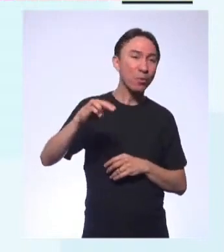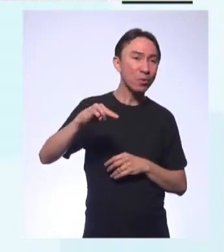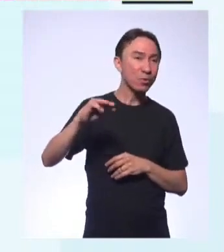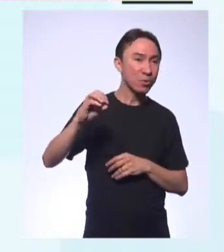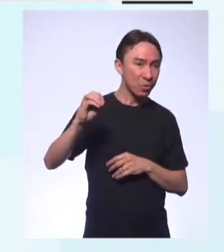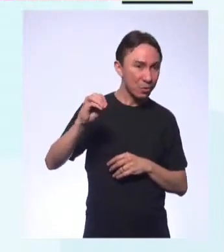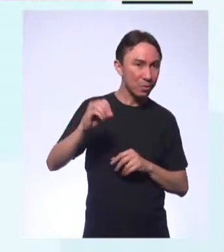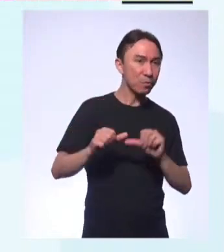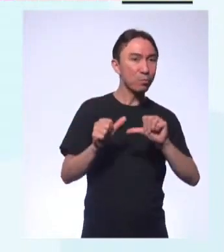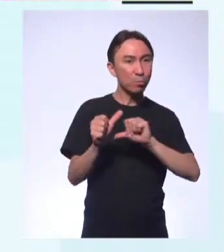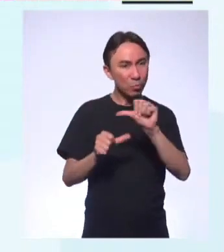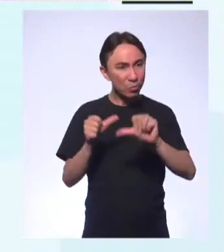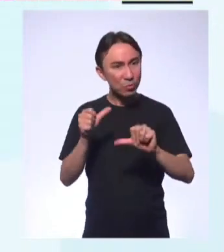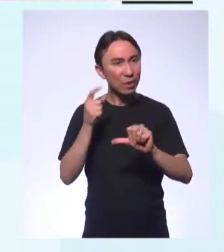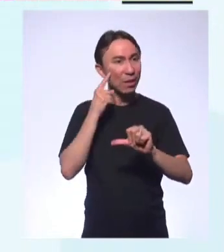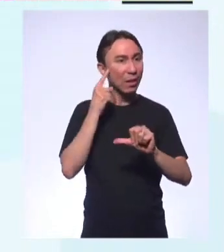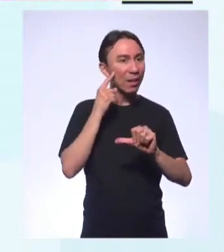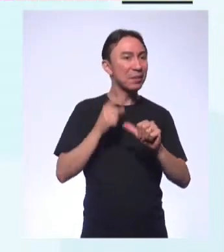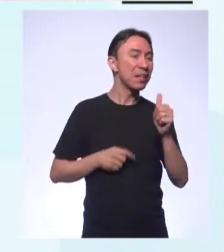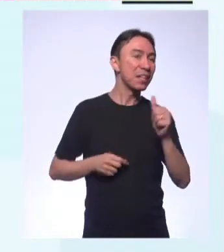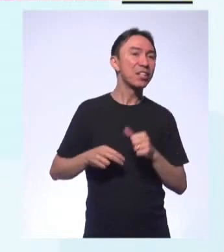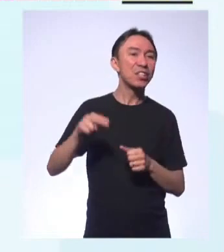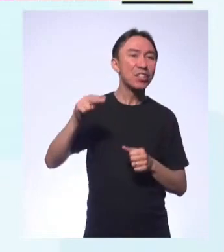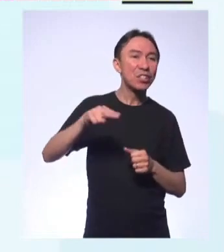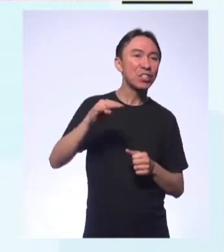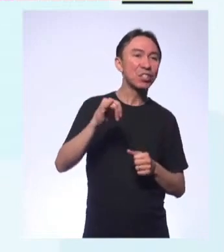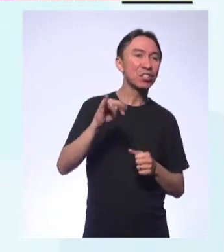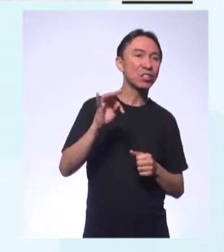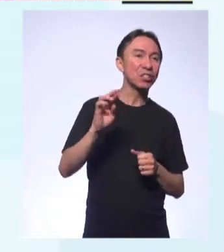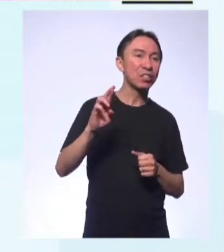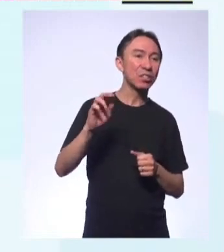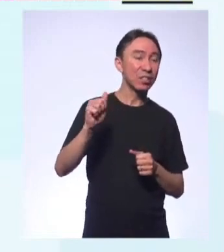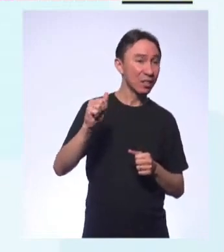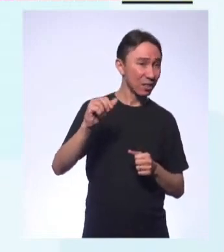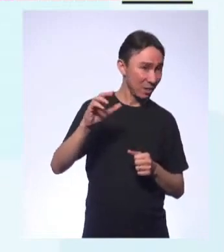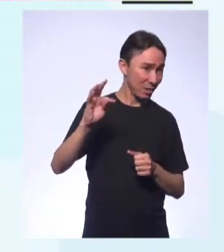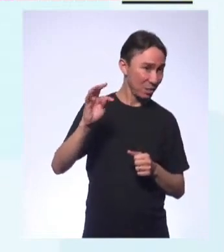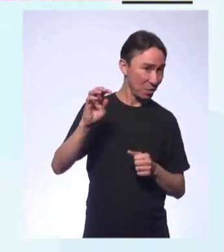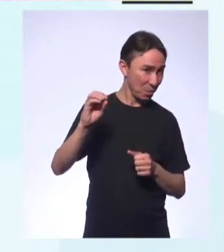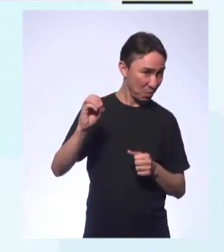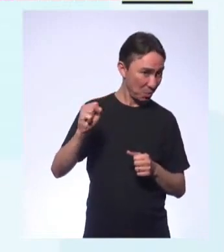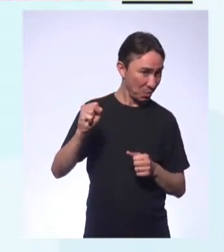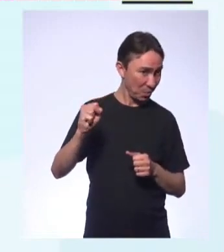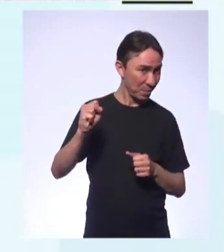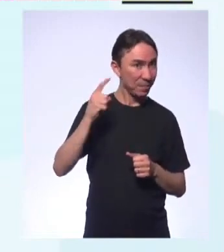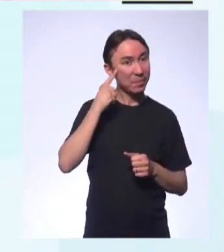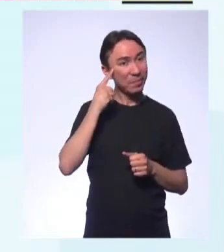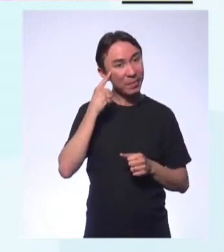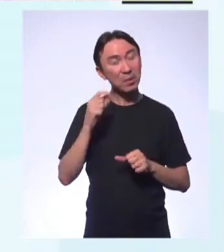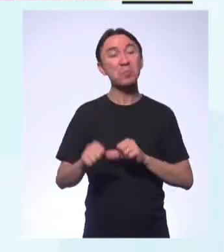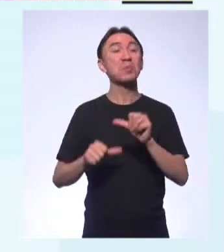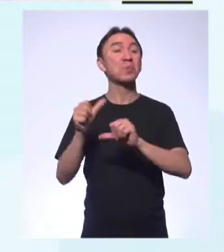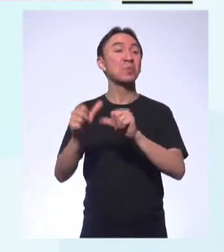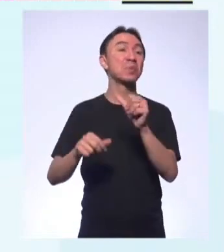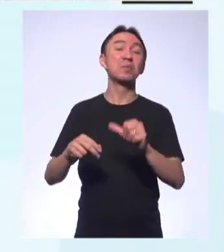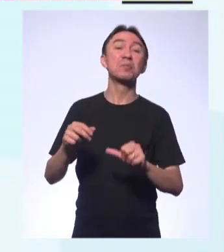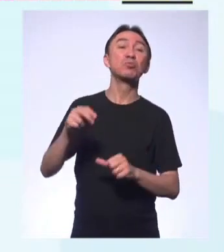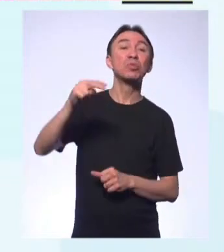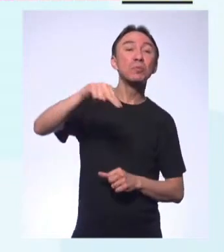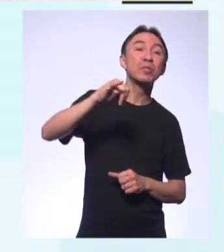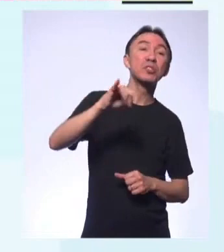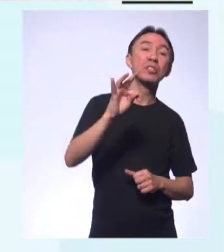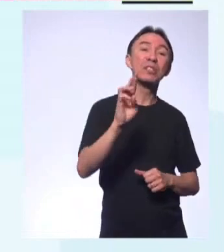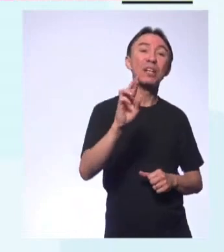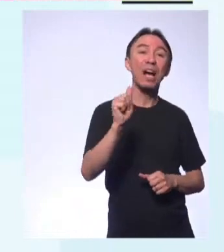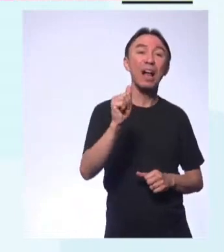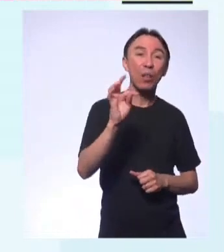E esses nitritos vão sendo transformados em nitratos, ok? O parte dele